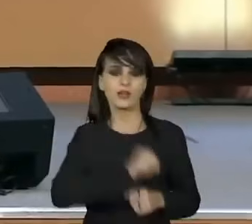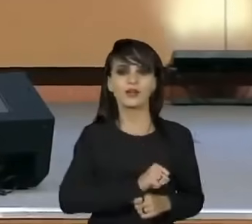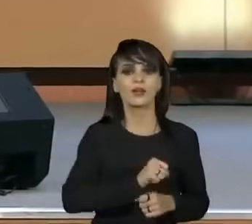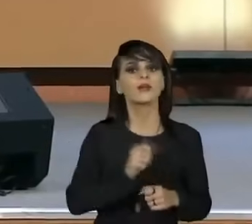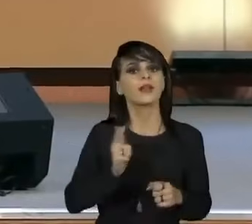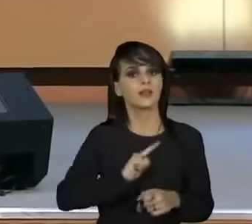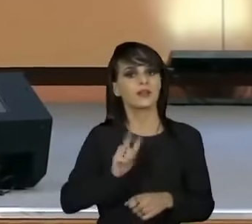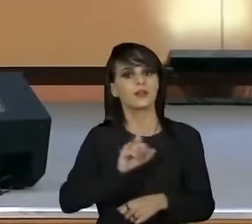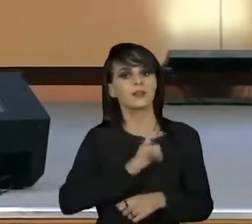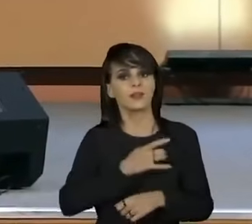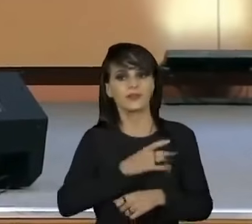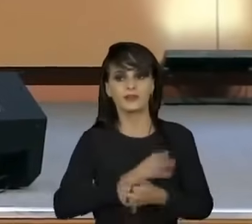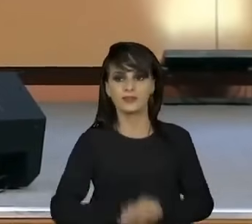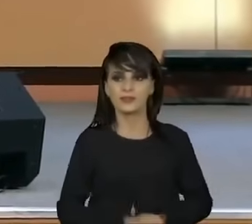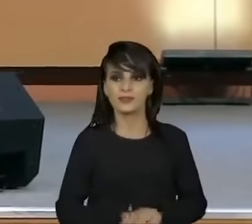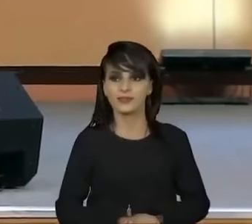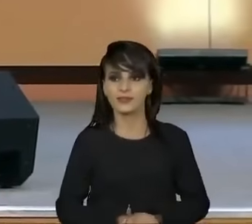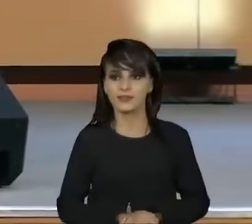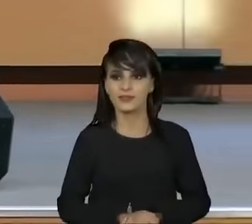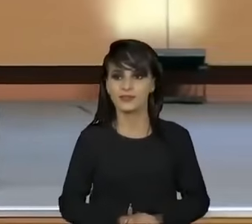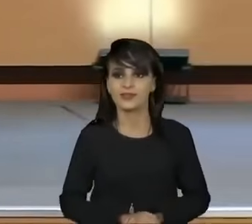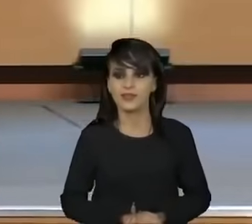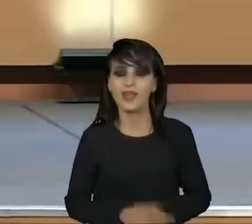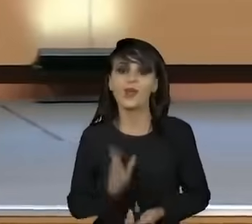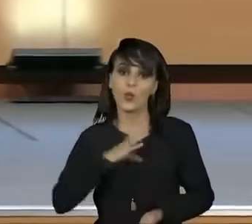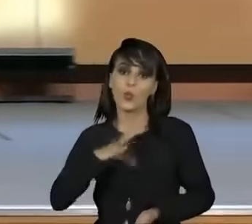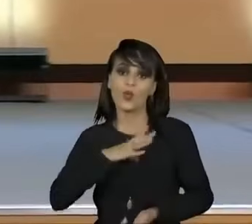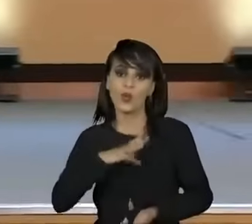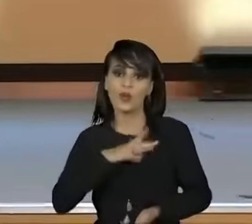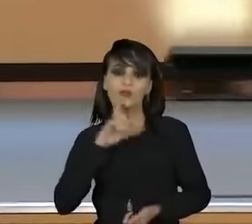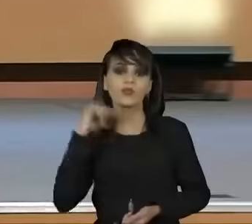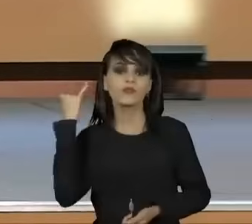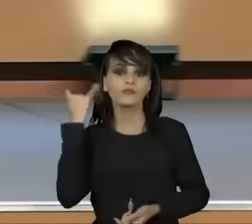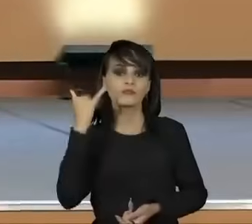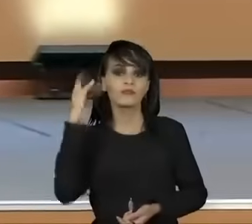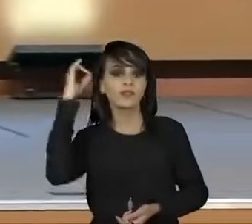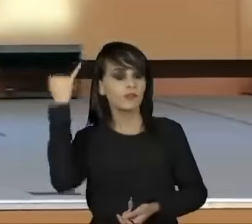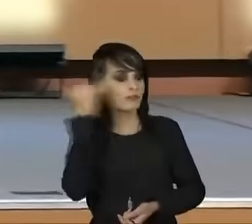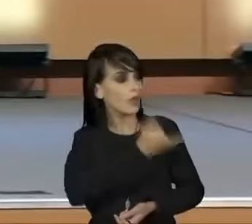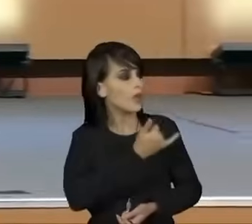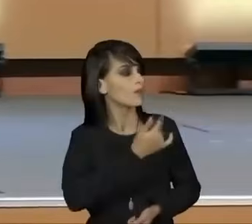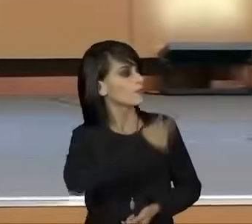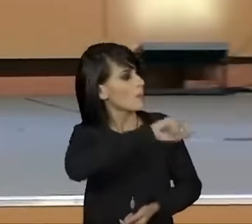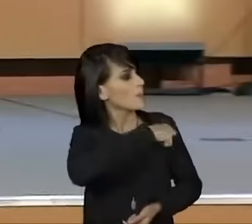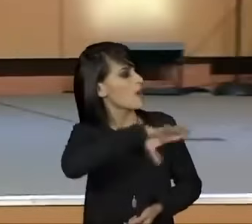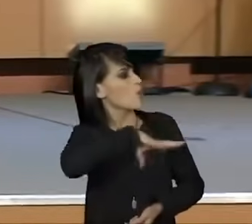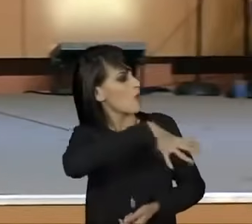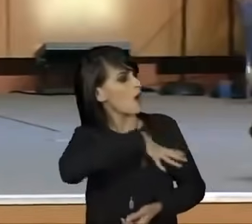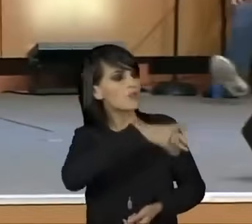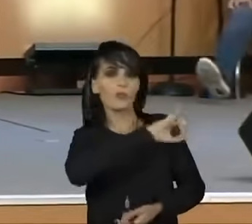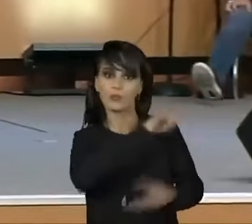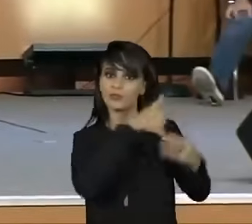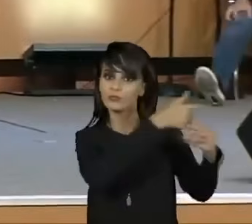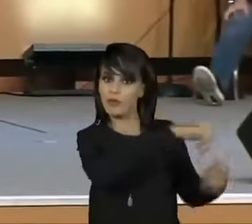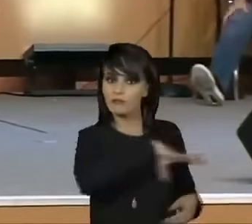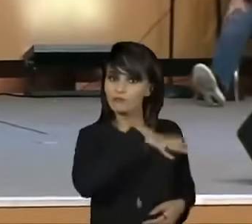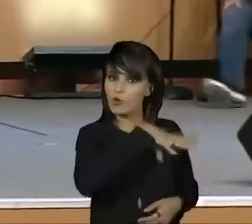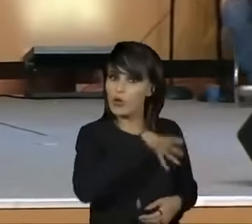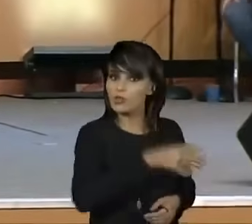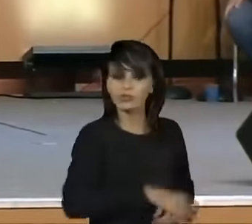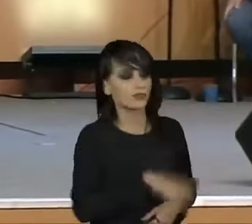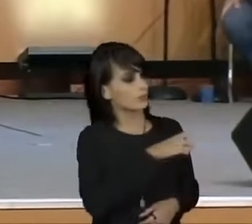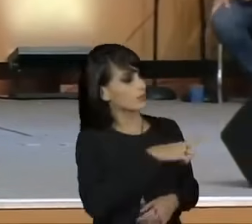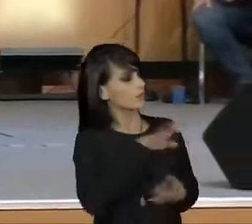tem medo é coragem o que Deus falou para Josué três vezes ser corajoso não disse para ele